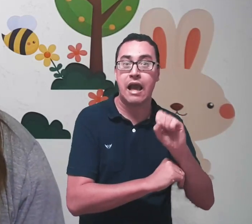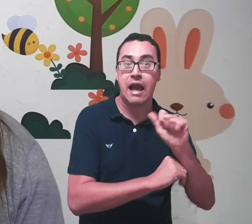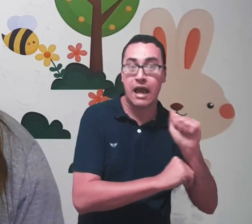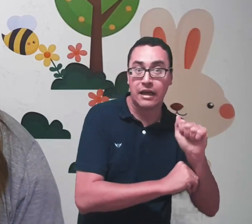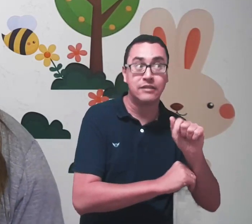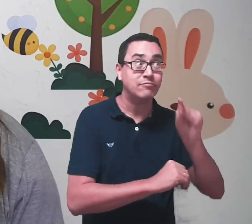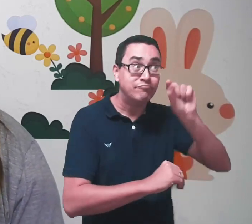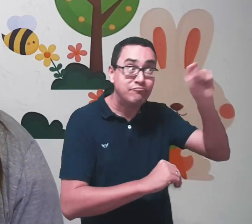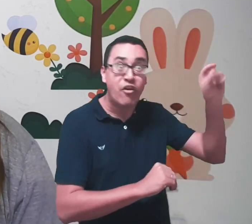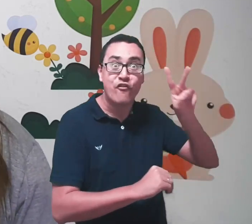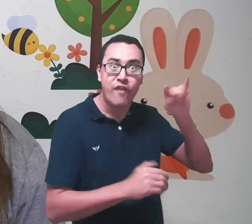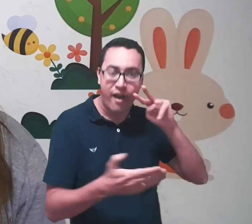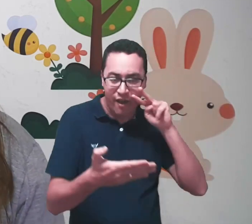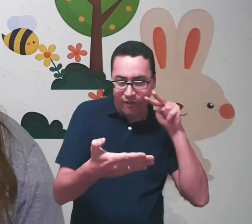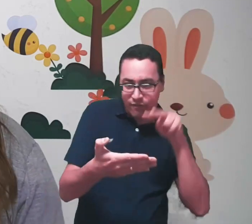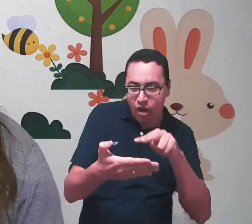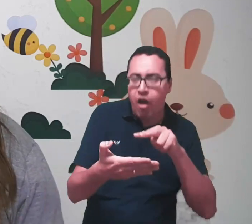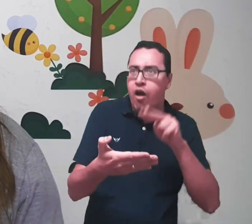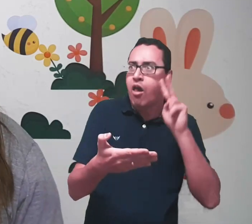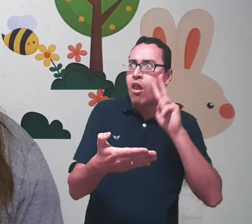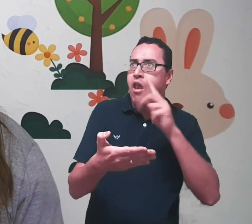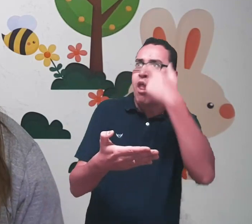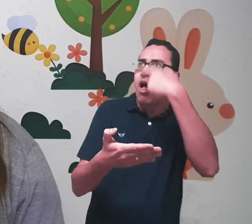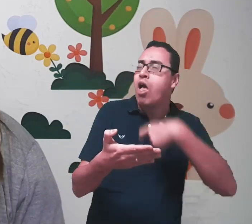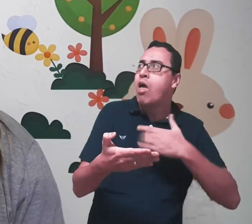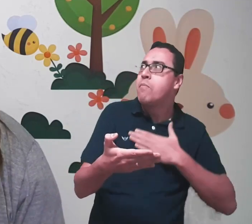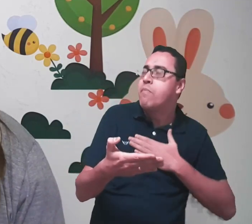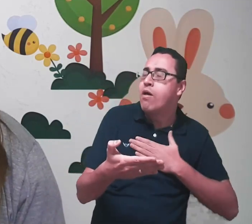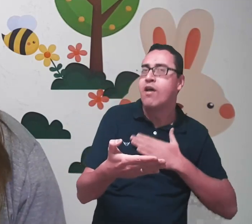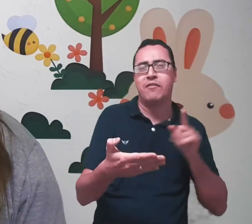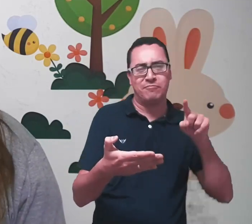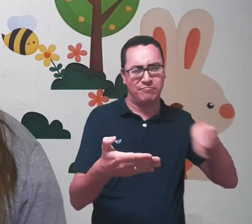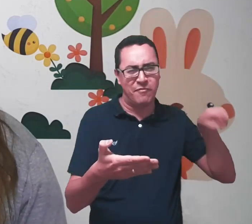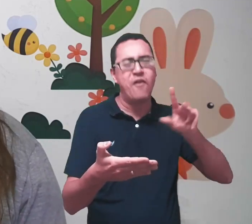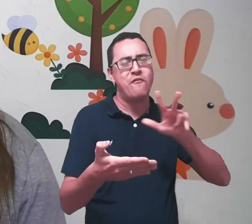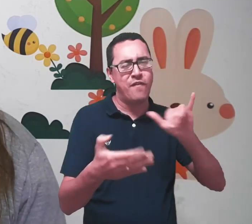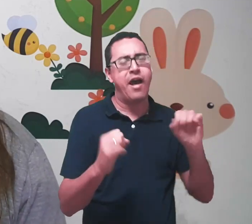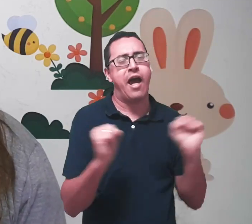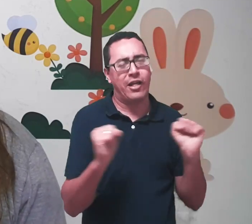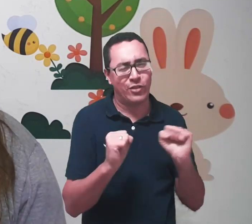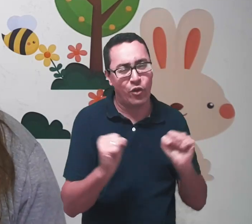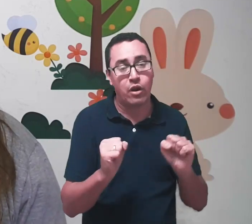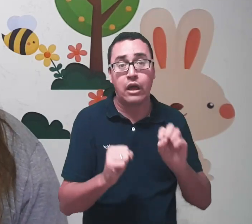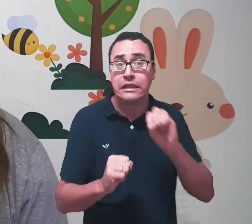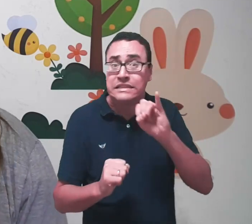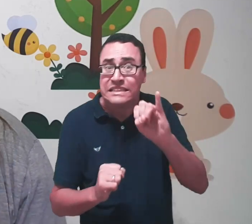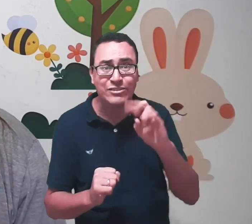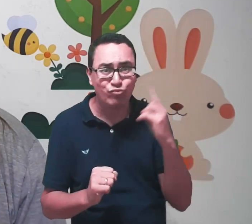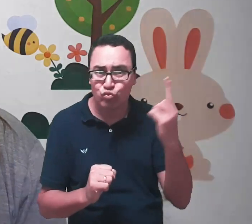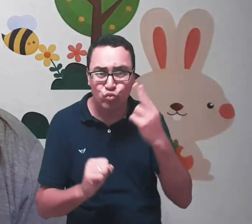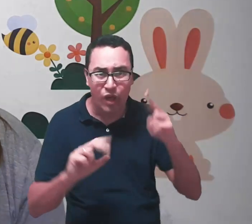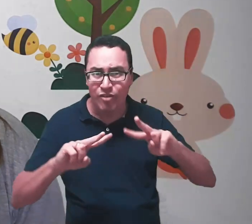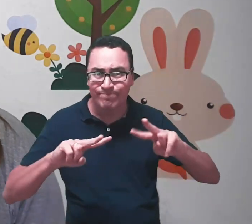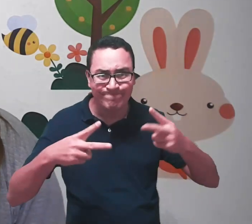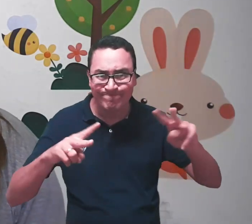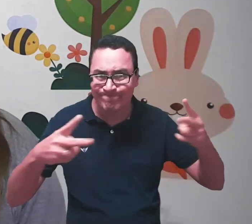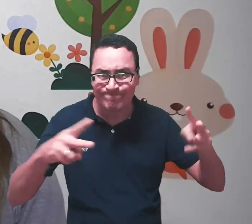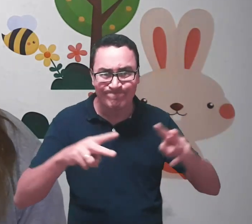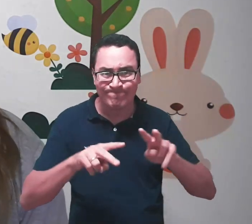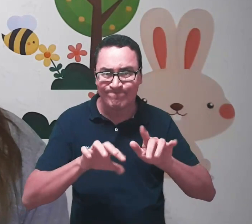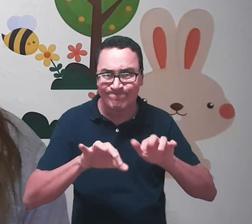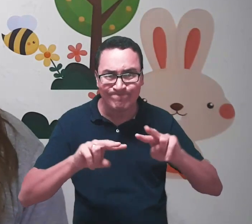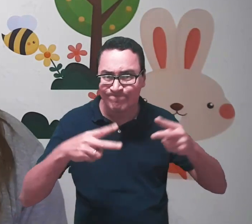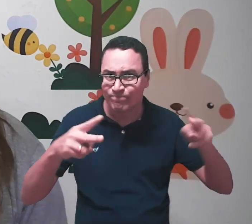vão ver tudo isso, eles também devem estar com muita saudade, eles vão adorar esse presente. Se não for possível